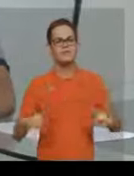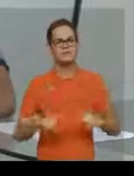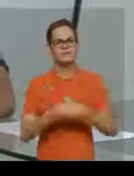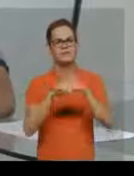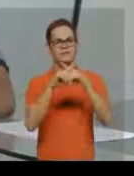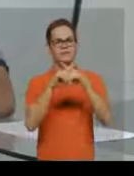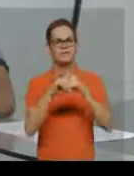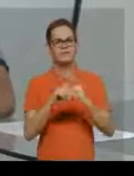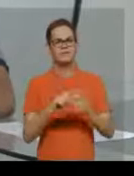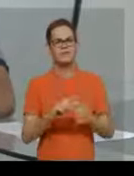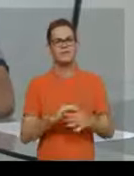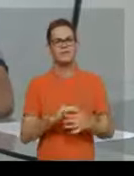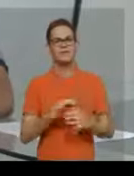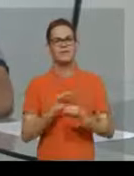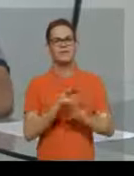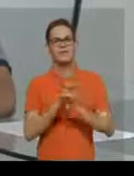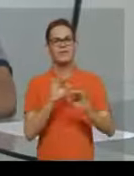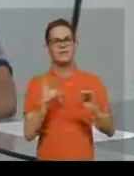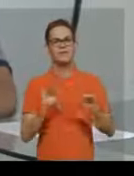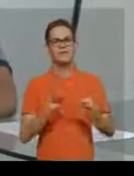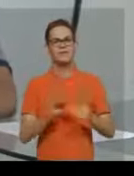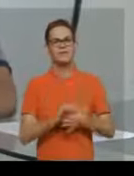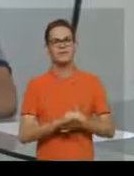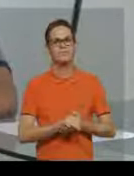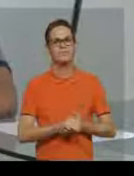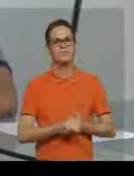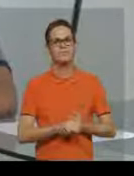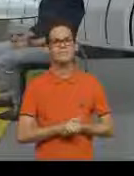isso. Ótimo, então.